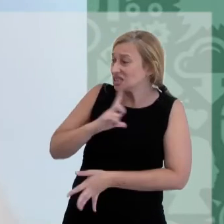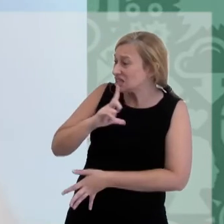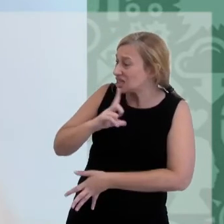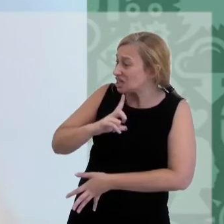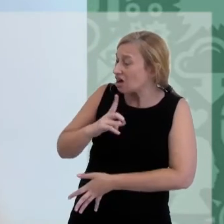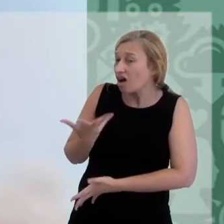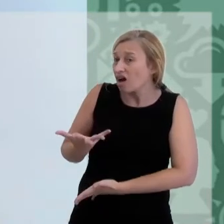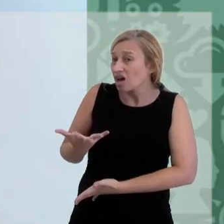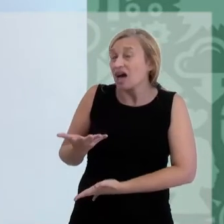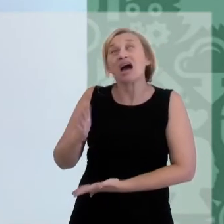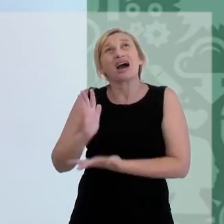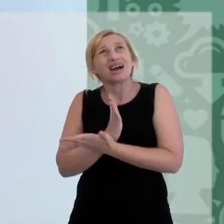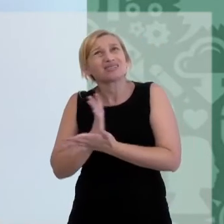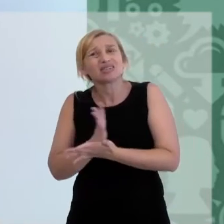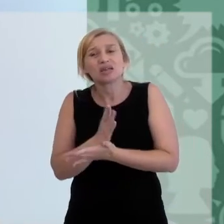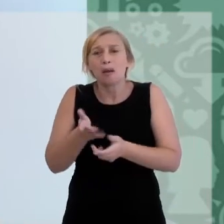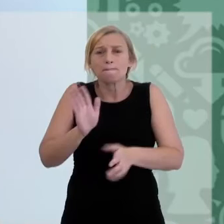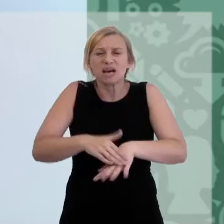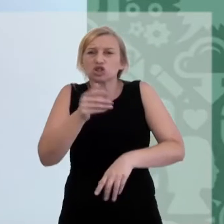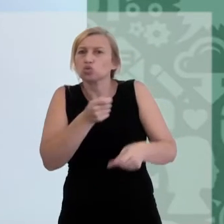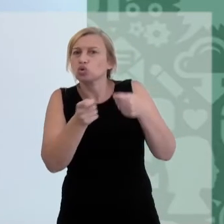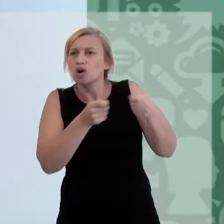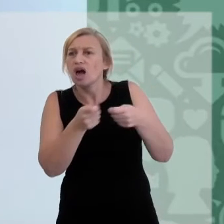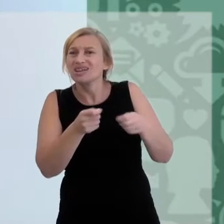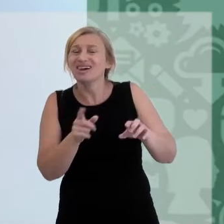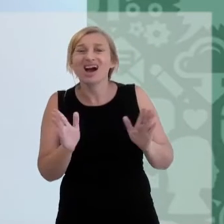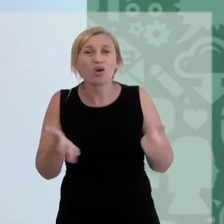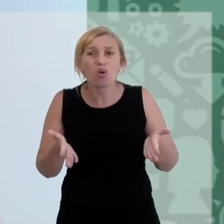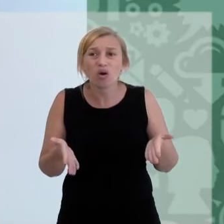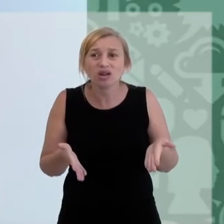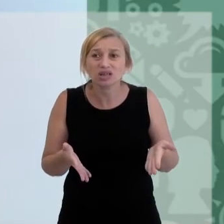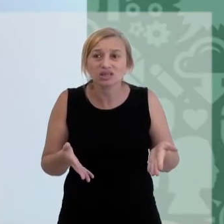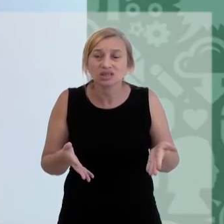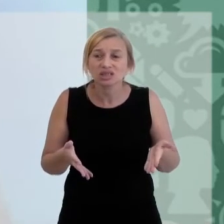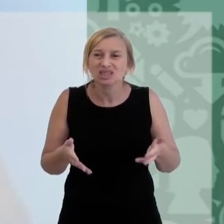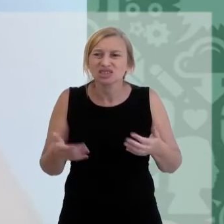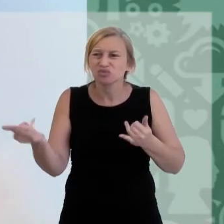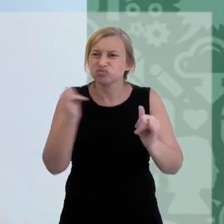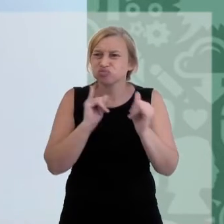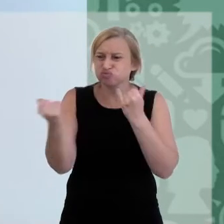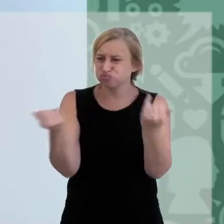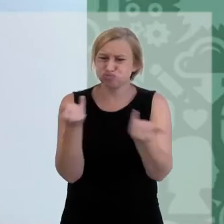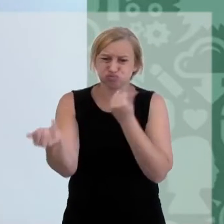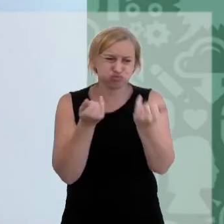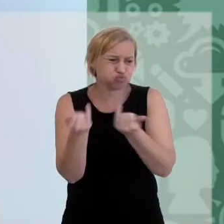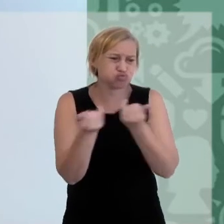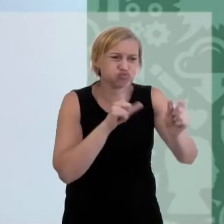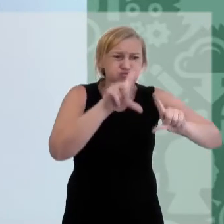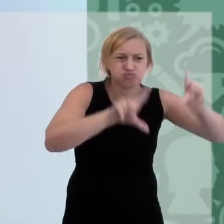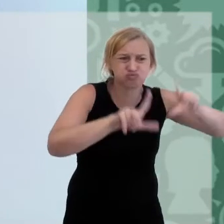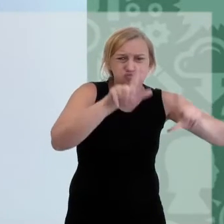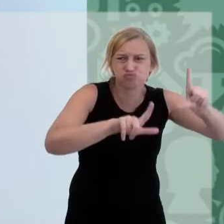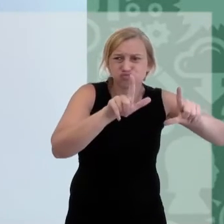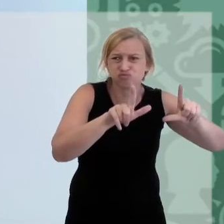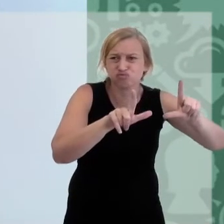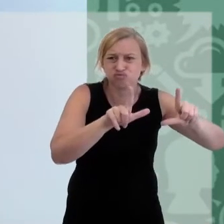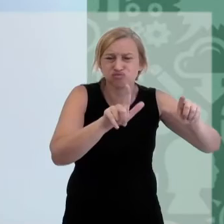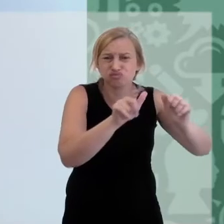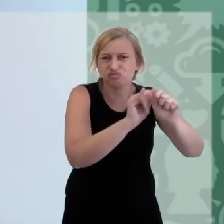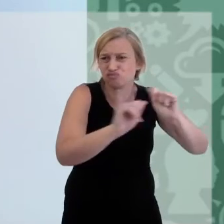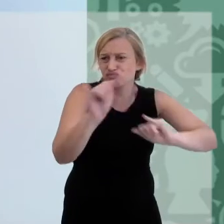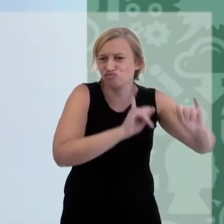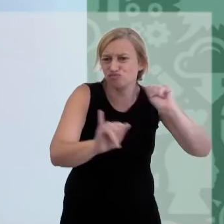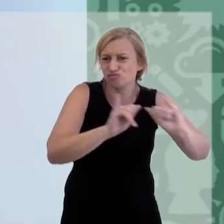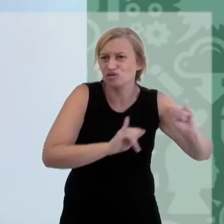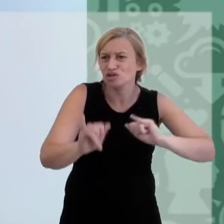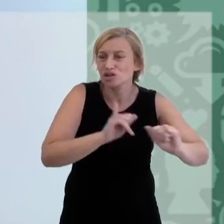você tinha, que estava talvez ali mais controlado, agora com esse tanto de informação da mídia, esse tanto de jornal,